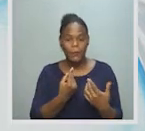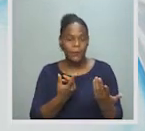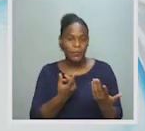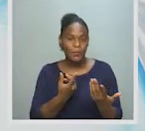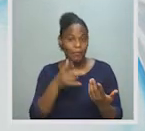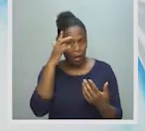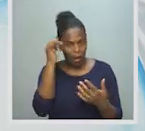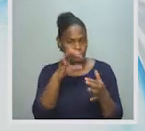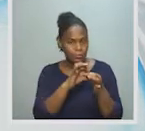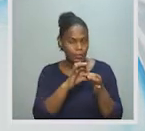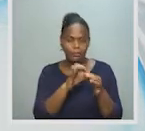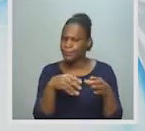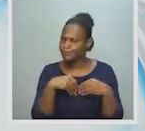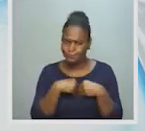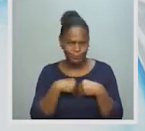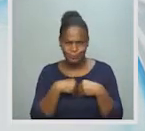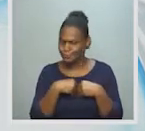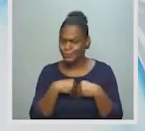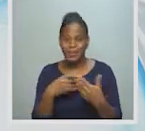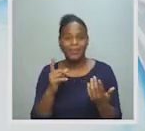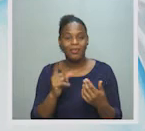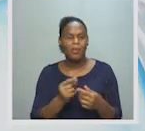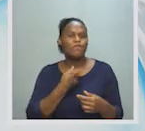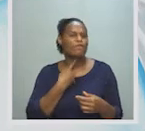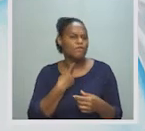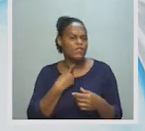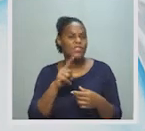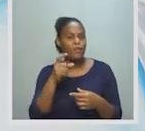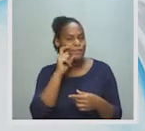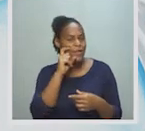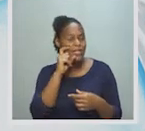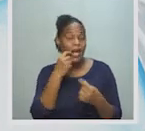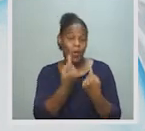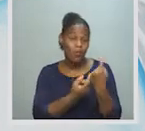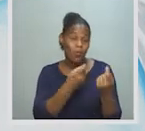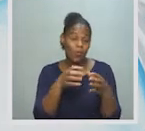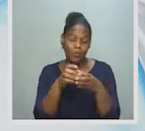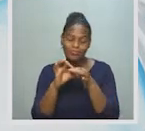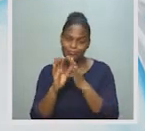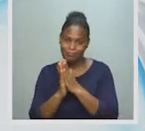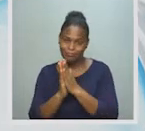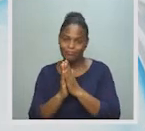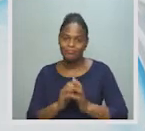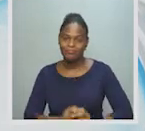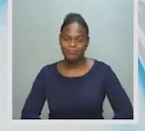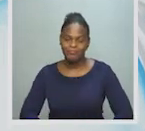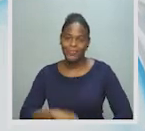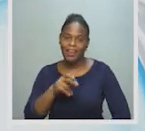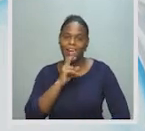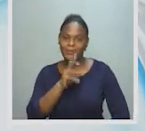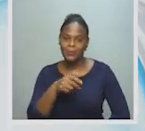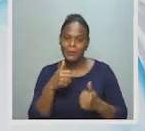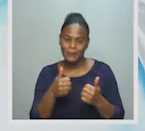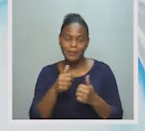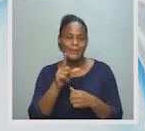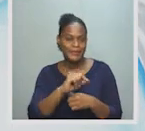são dogmáticos, são intolerantes, são fanáticos na defesa de uma certa religião.